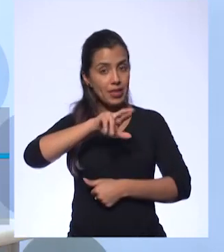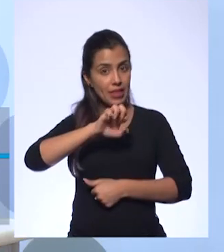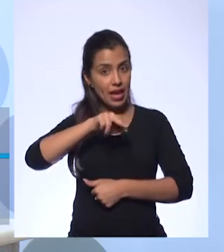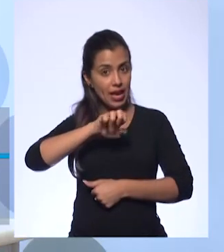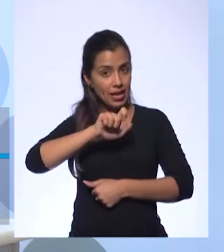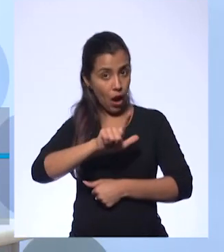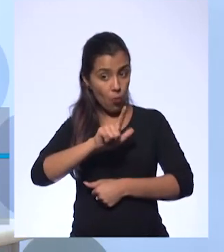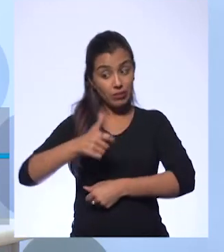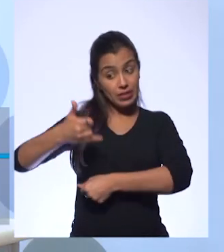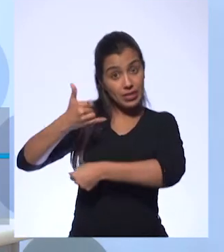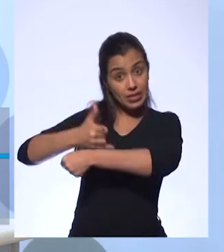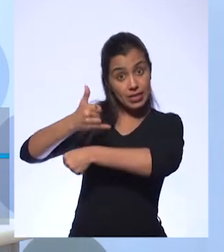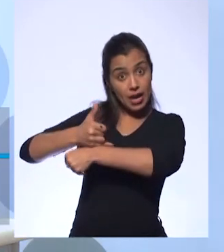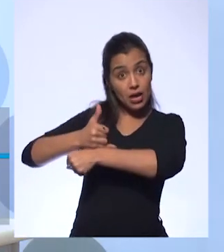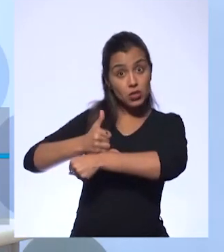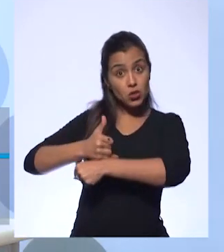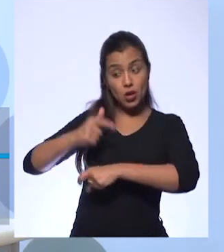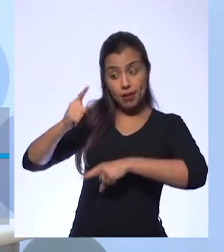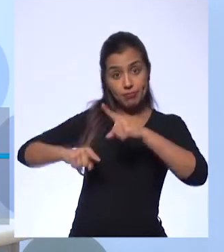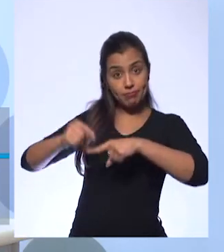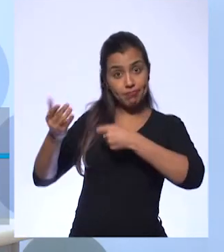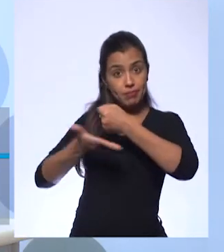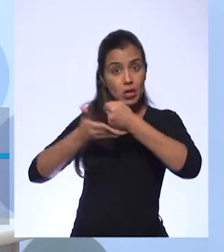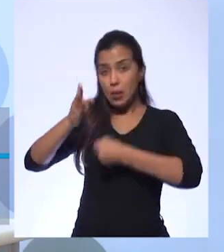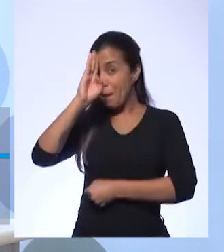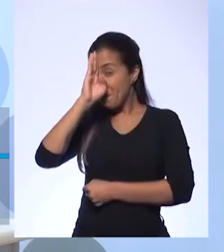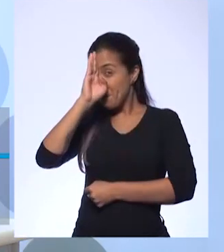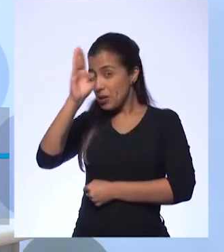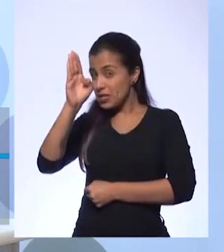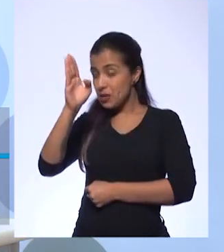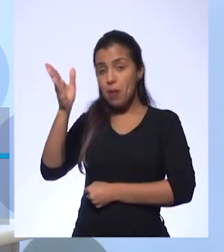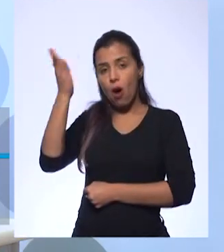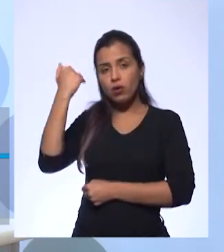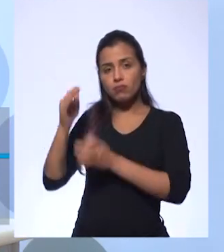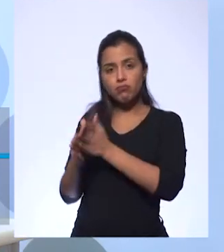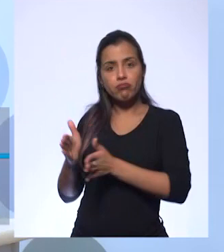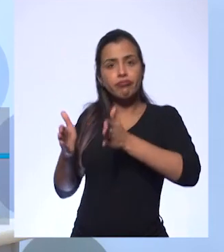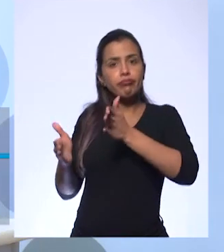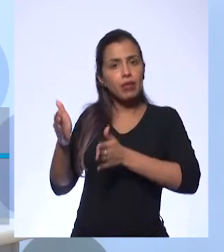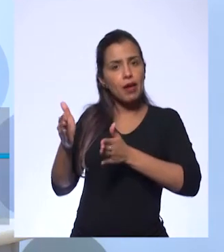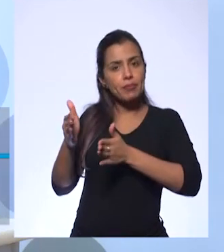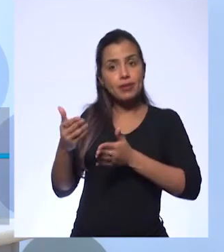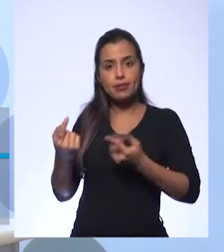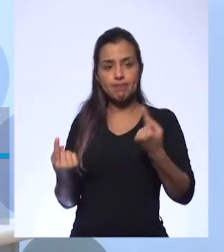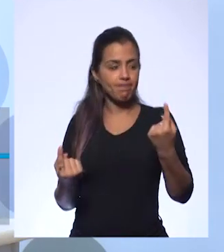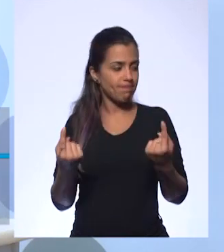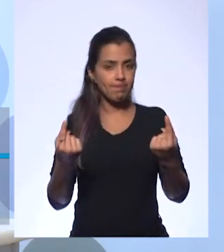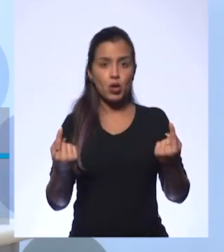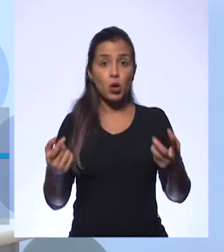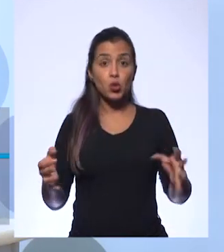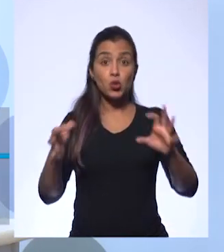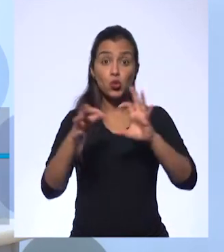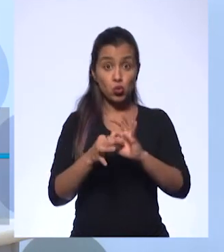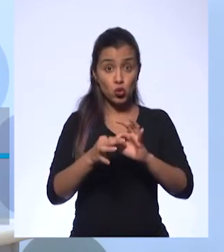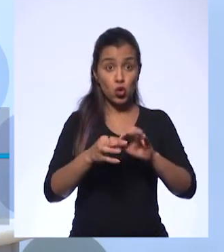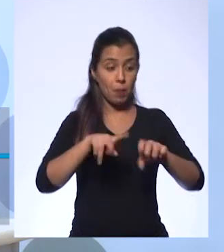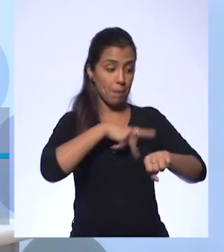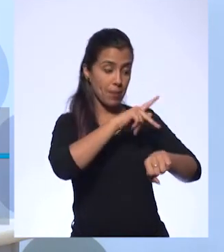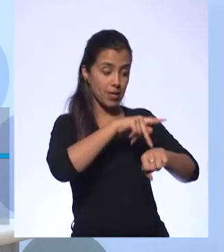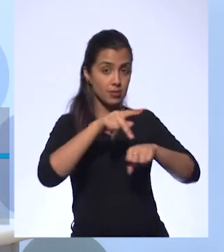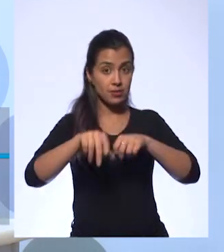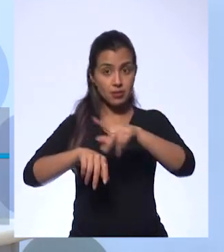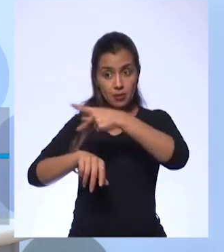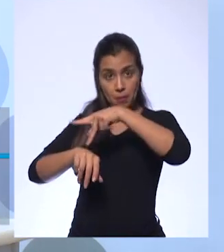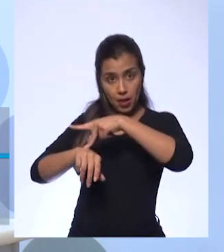era a matéria-prima principal da época. Então, nada melhor do que juntar as forças dos países que